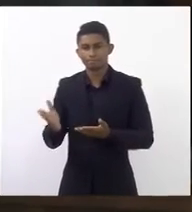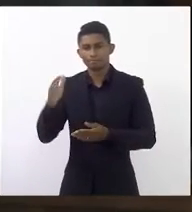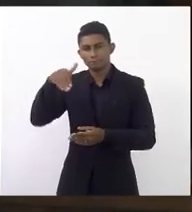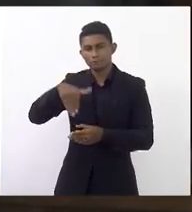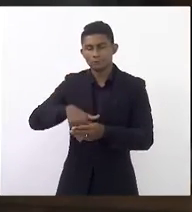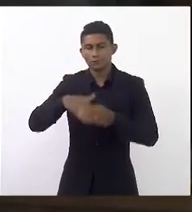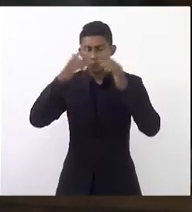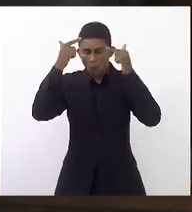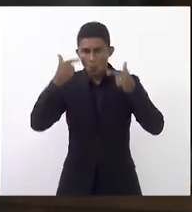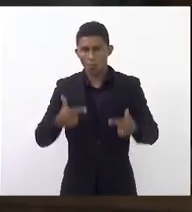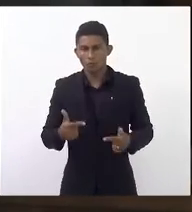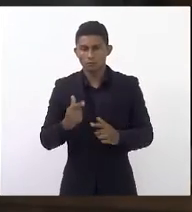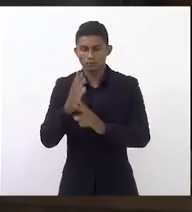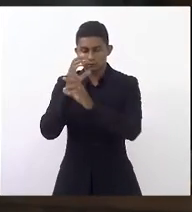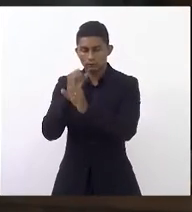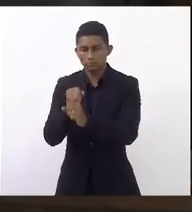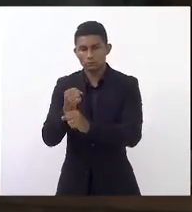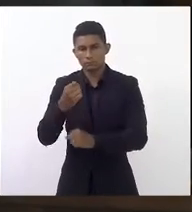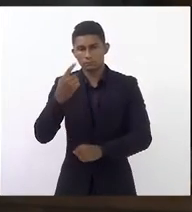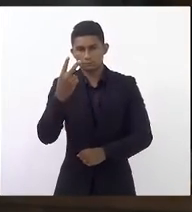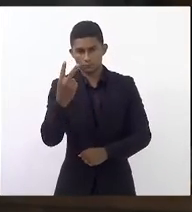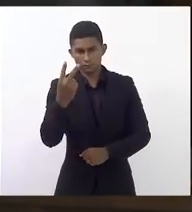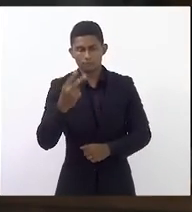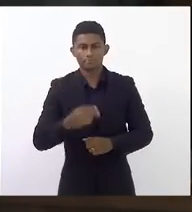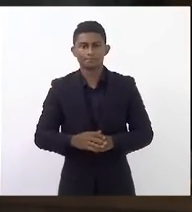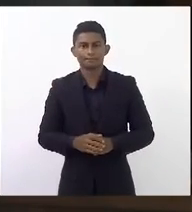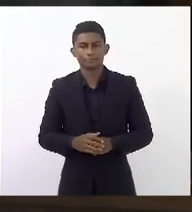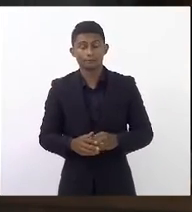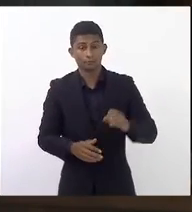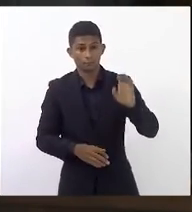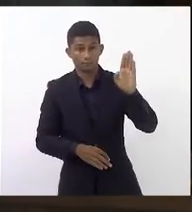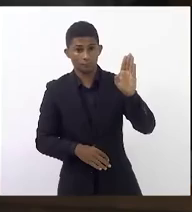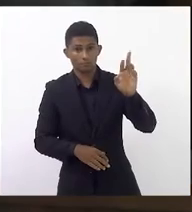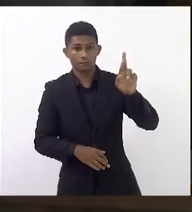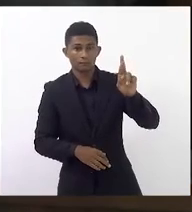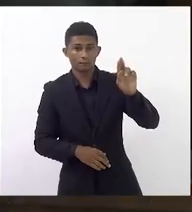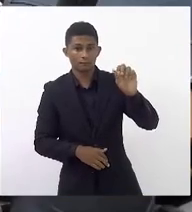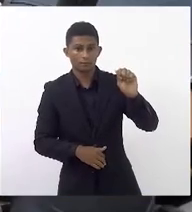abstenção. Duas abstenções. Deputado Brazão.